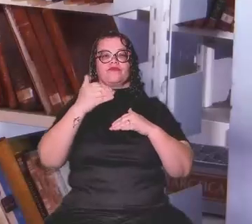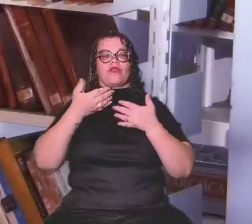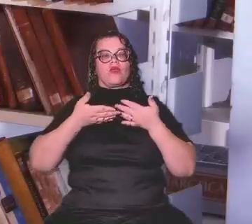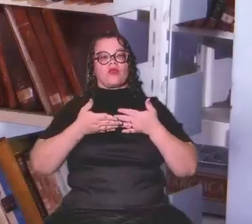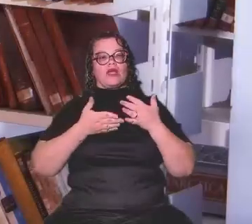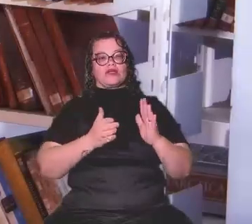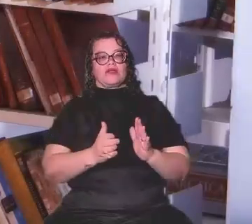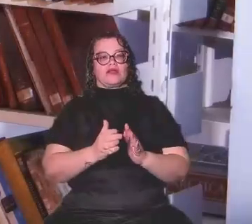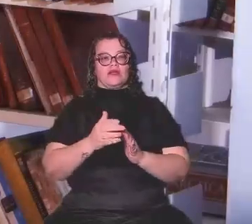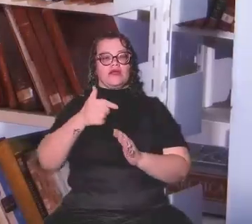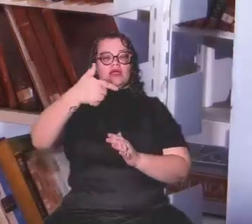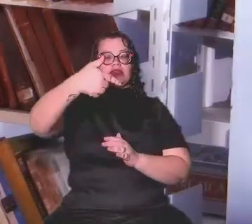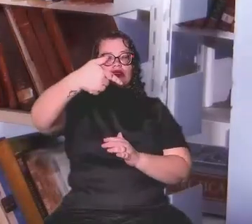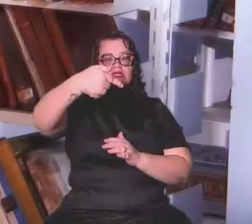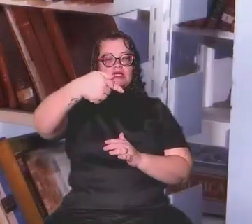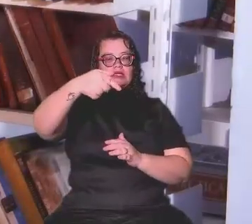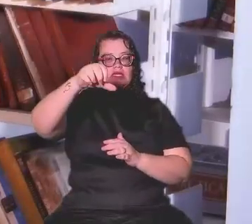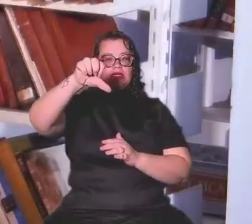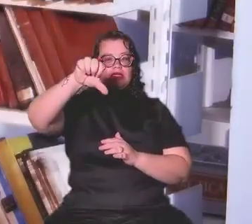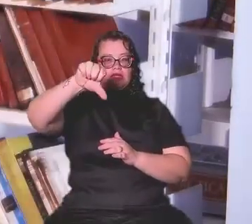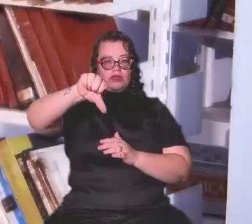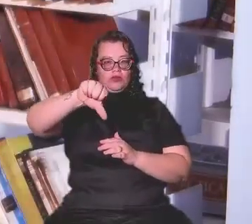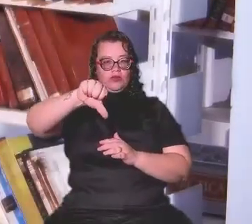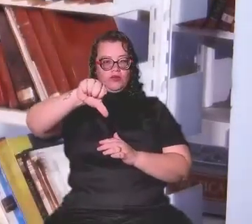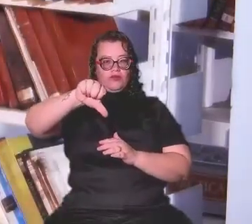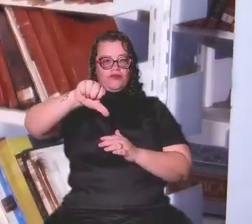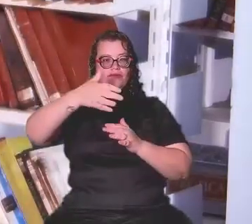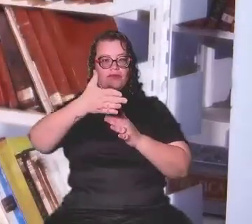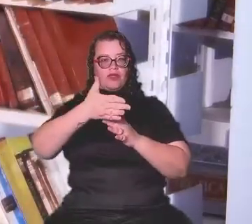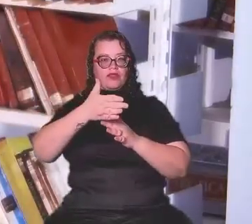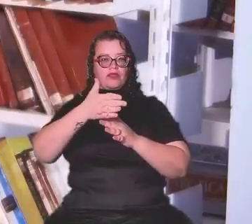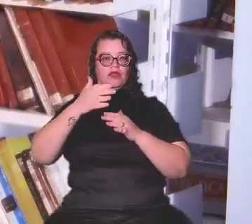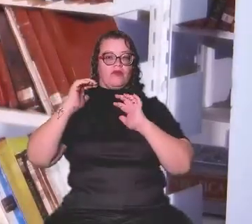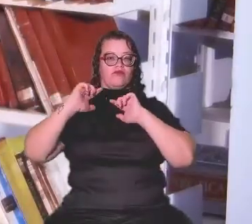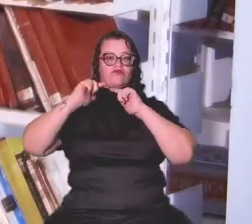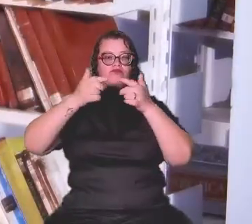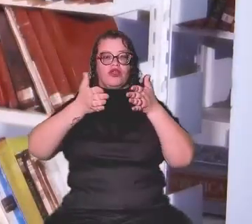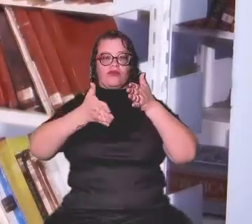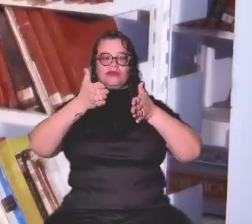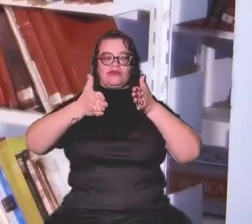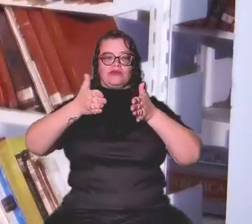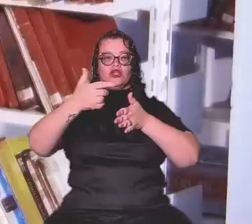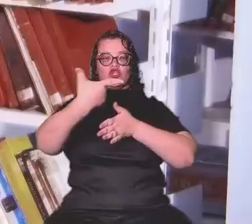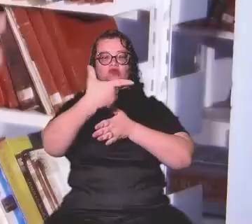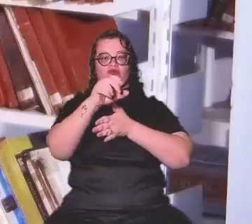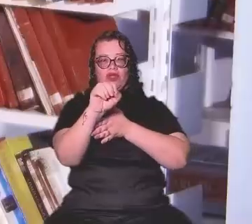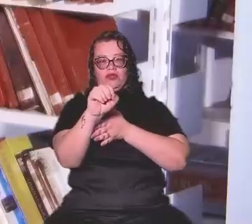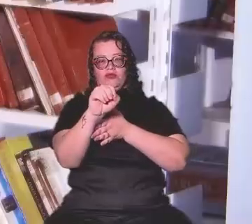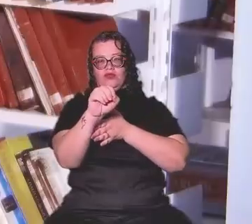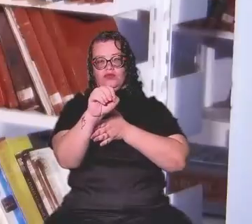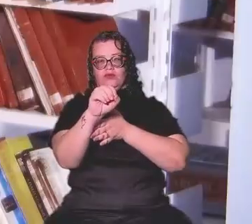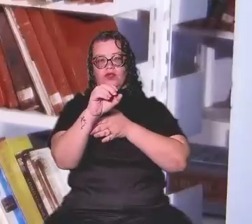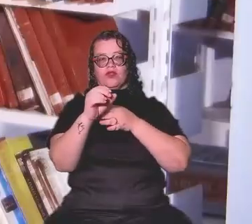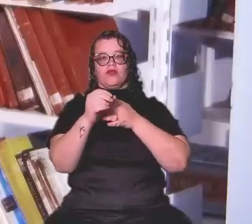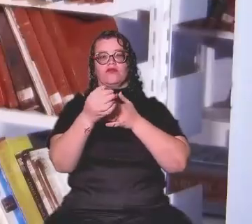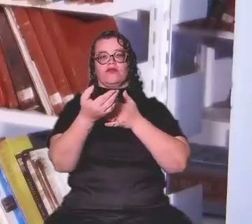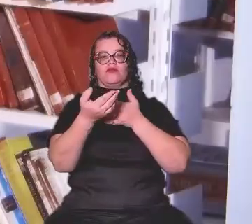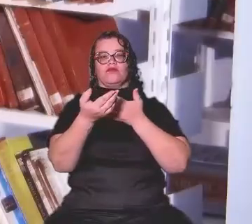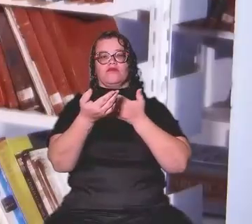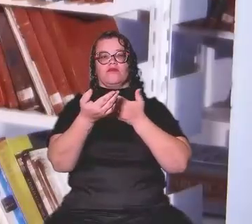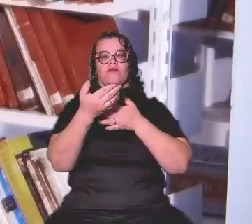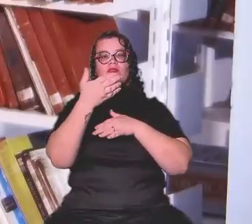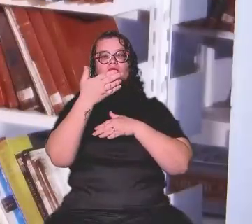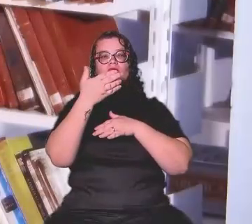barba de tom grisalho. Ele traja camisa preta e calça jeans. Leva no pescoço o crachá dos participantes do evento.